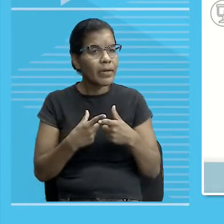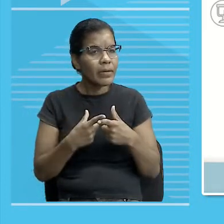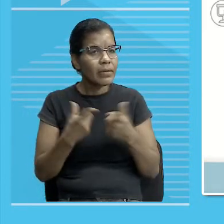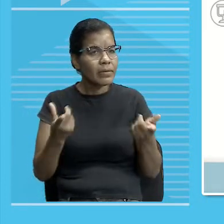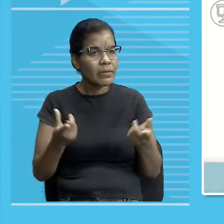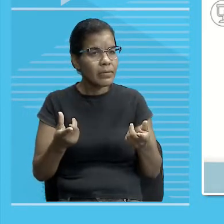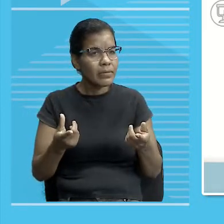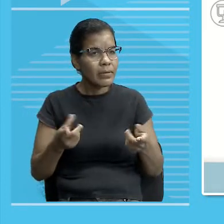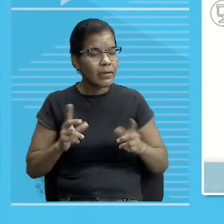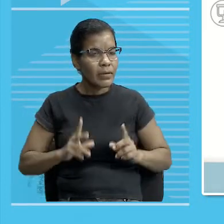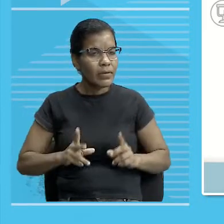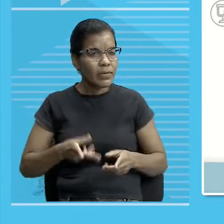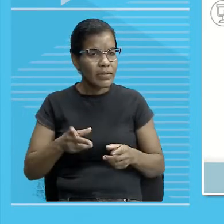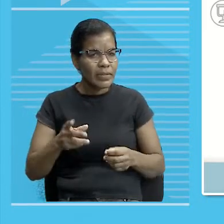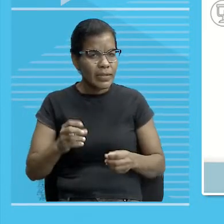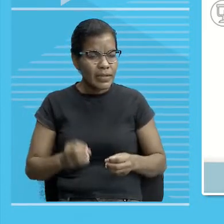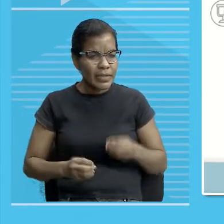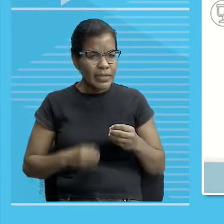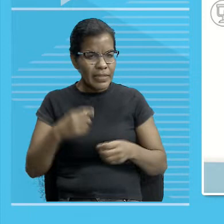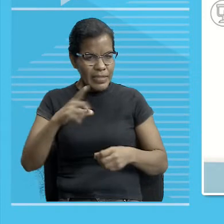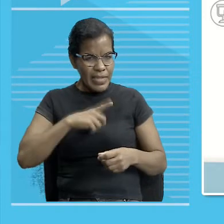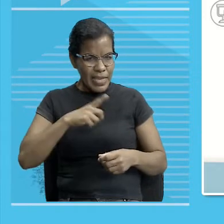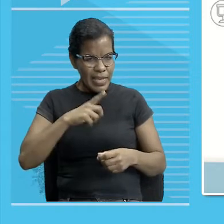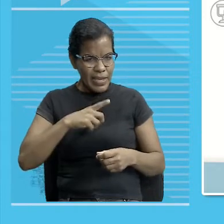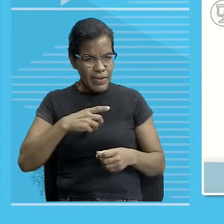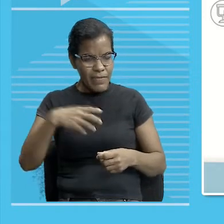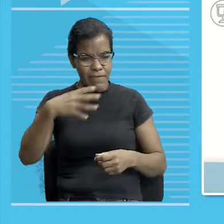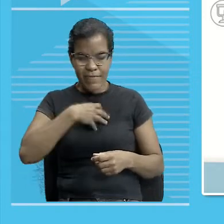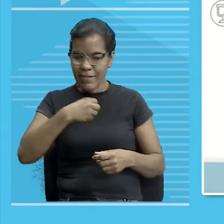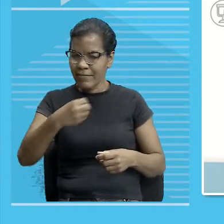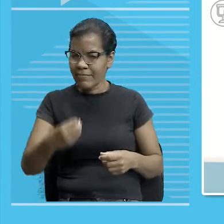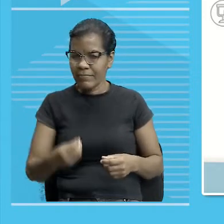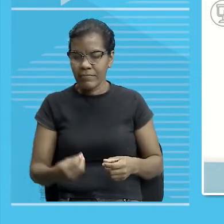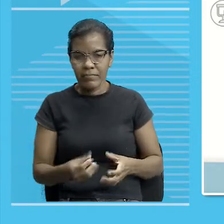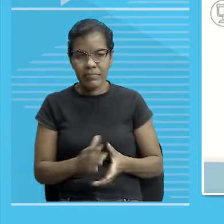A consequência de ter um filho é